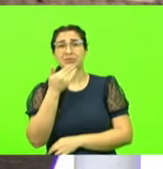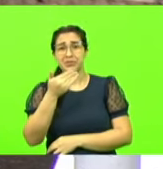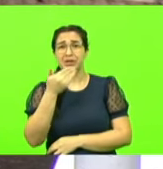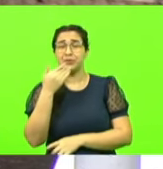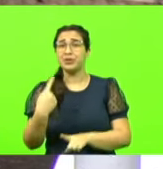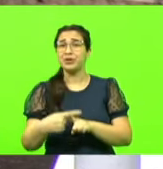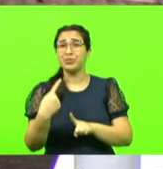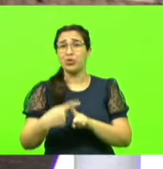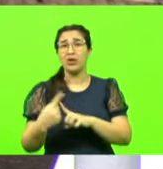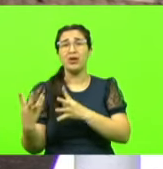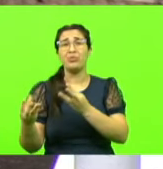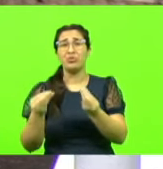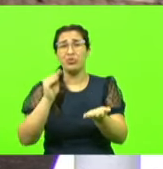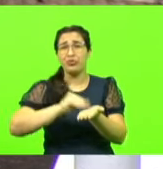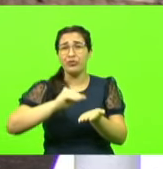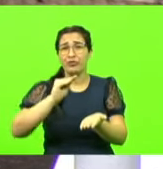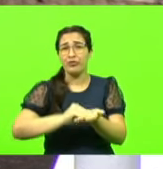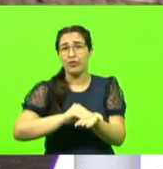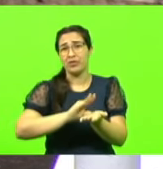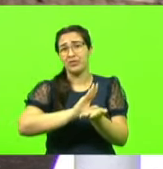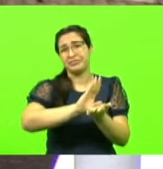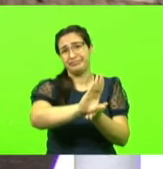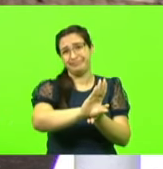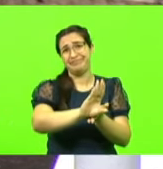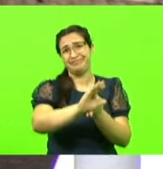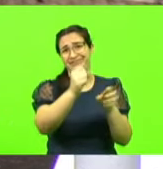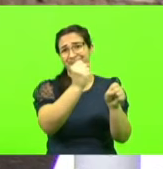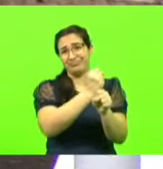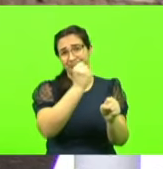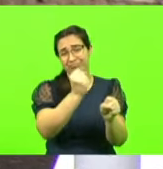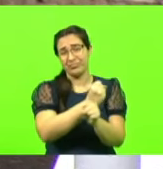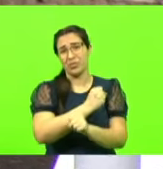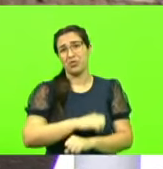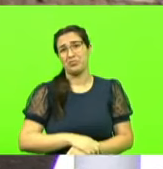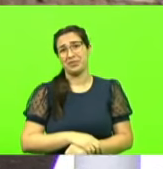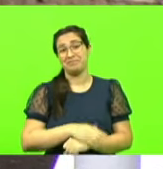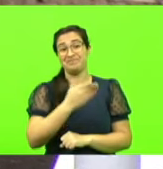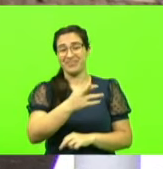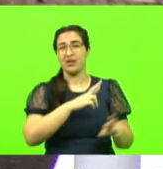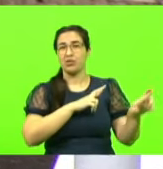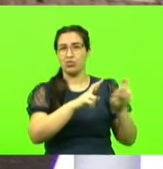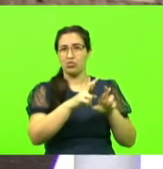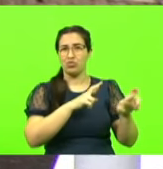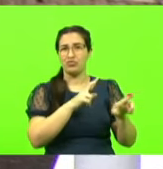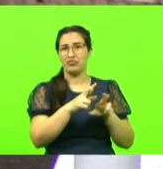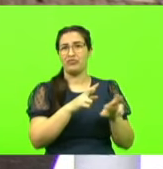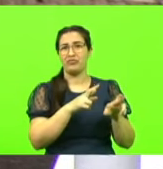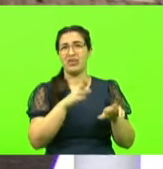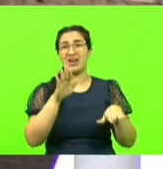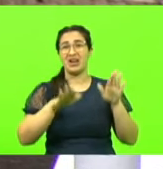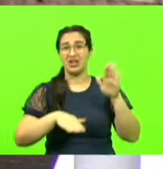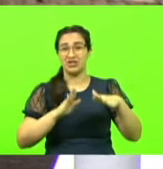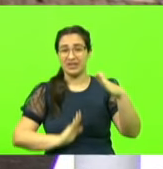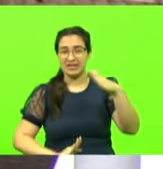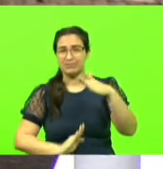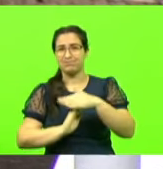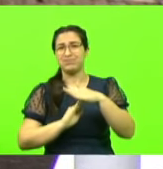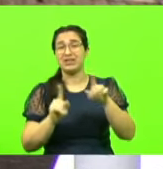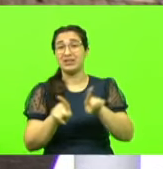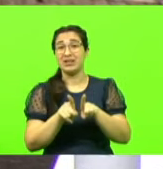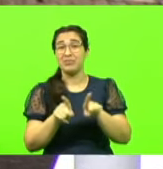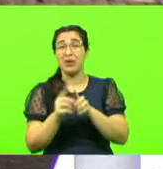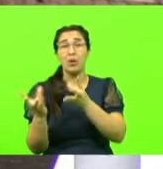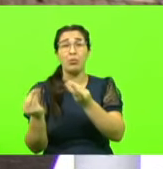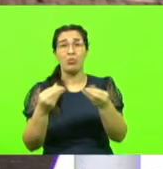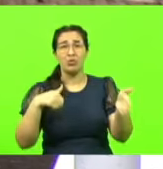mais a falta de investimentos nas rodovias federais que asfixiam o desenvolvimento e matam catarinenses.